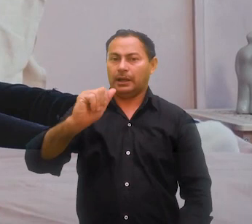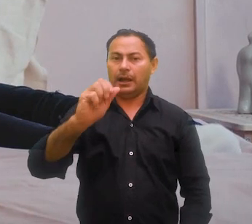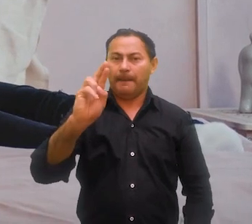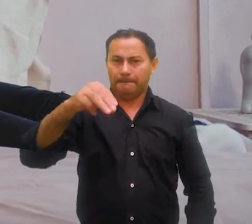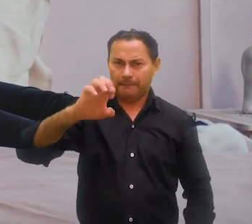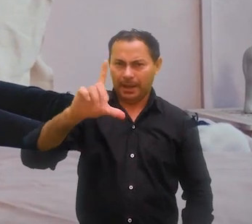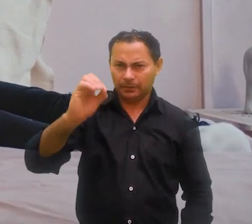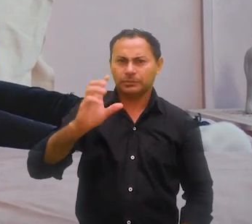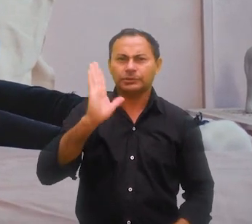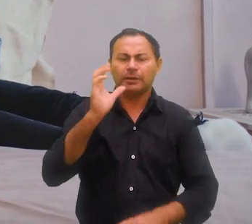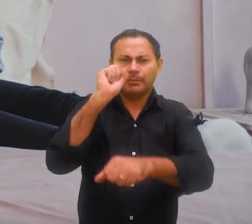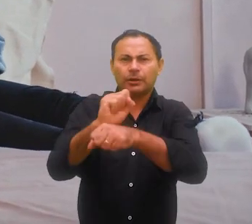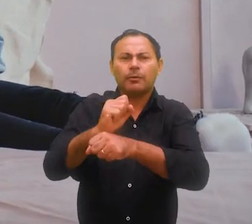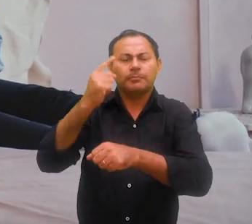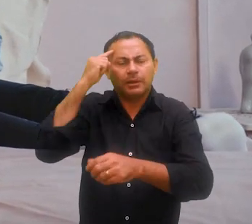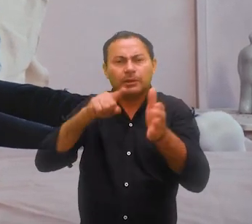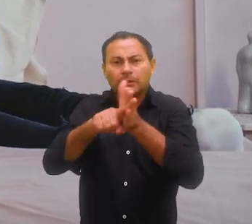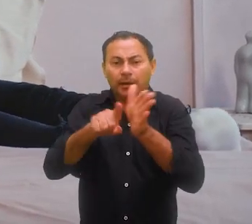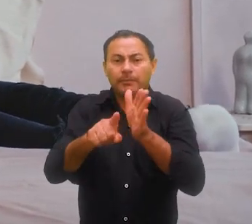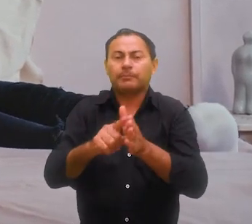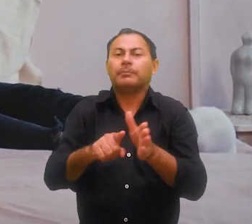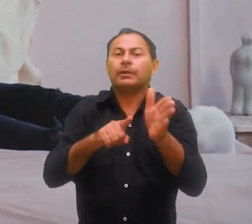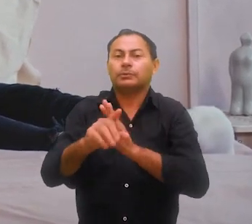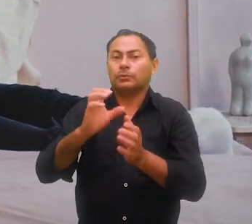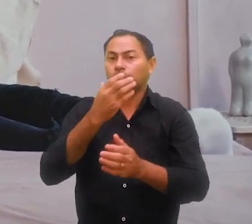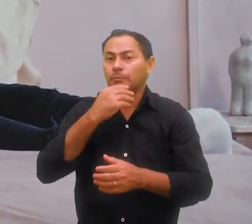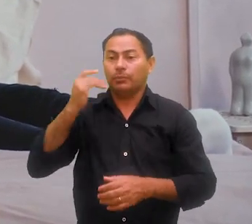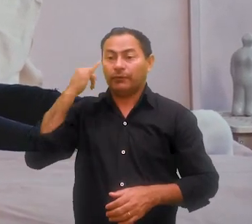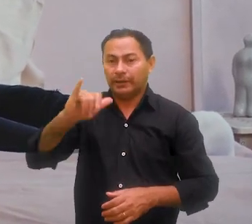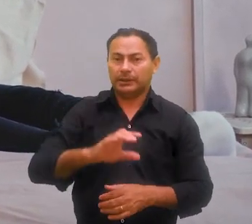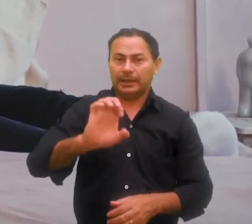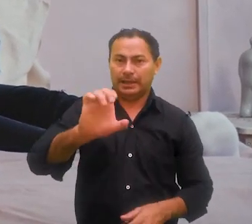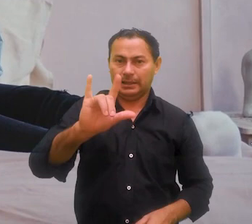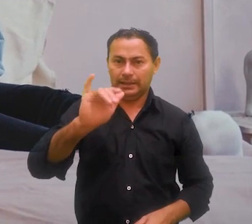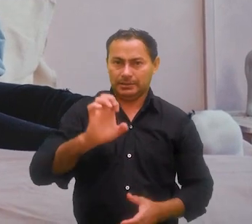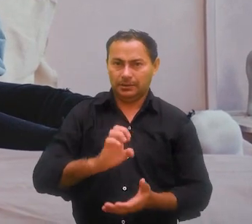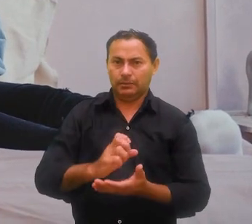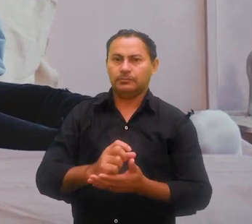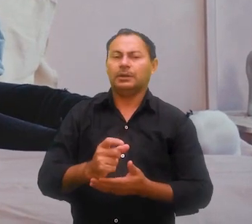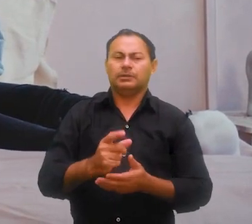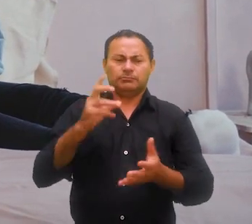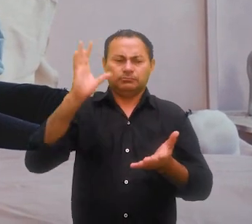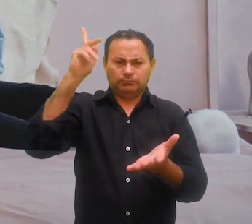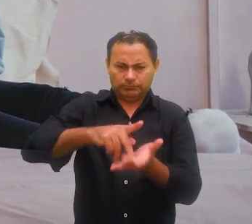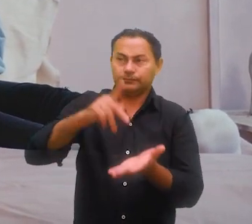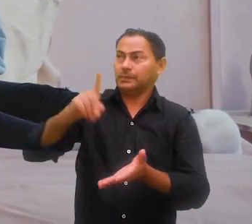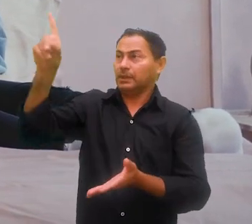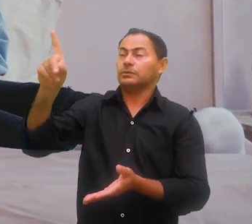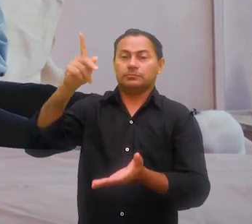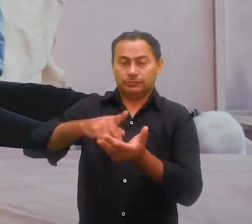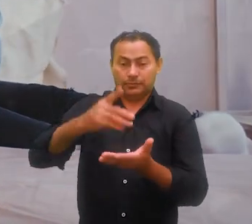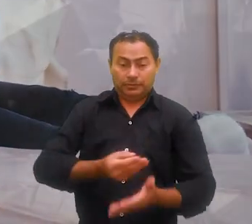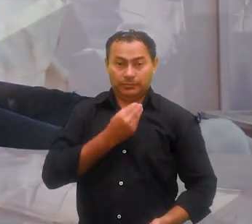Carmelo? Você já parou para pensar na pergunta de Elias para o povo de Deus quando demonstrou a autenticidade do Deus vivo